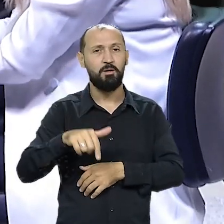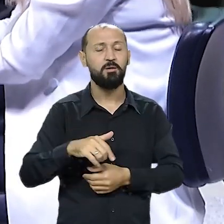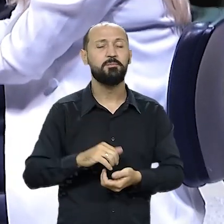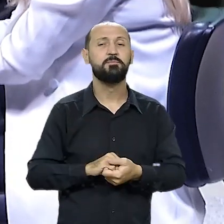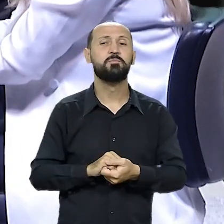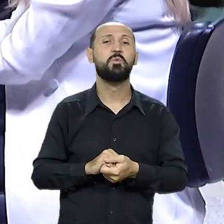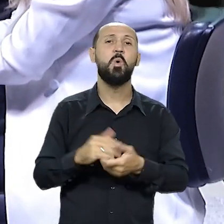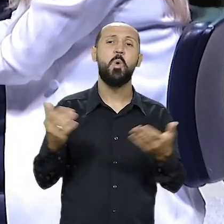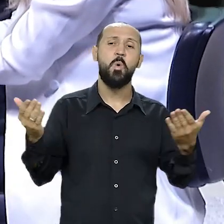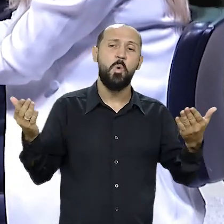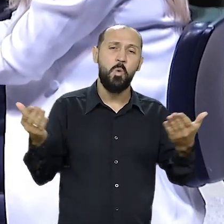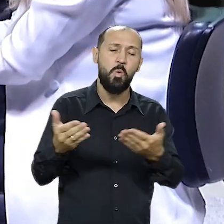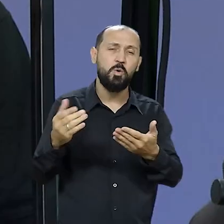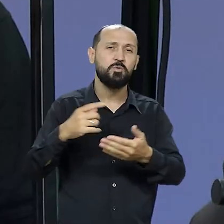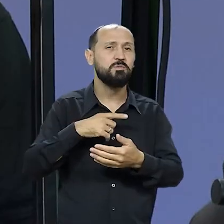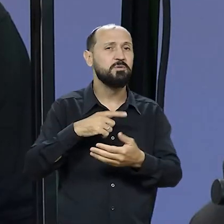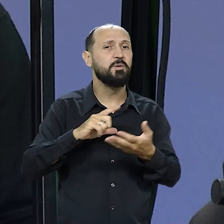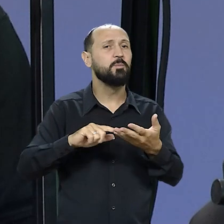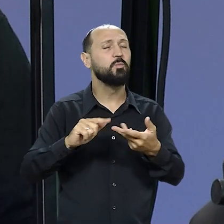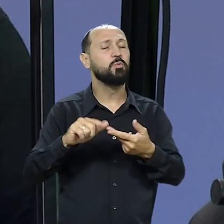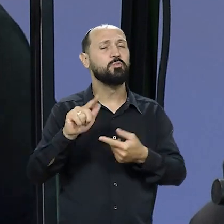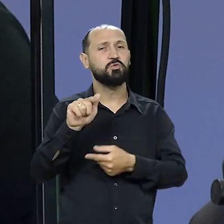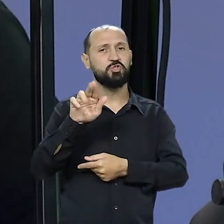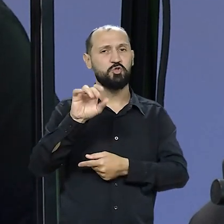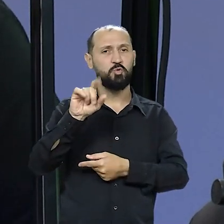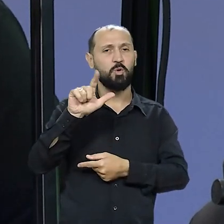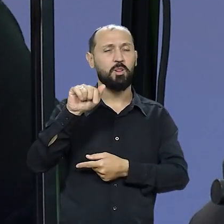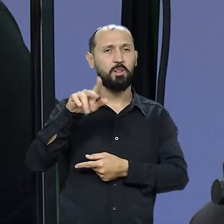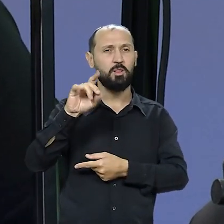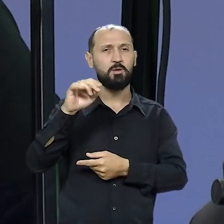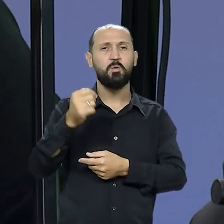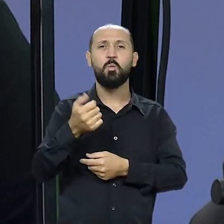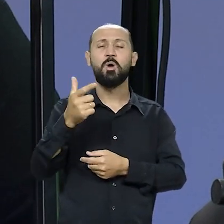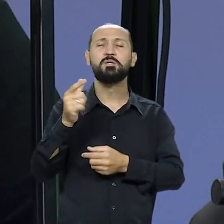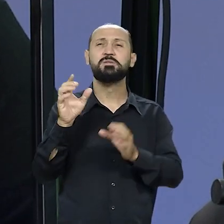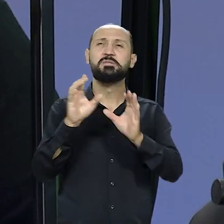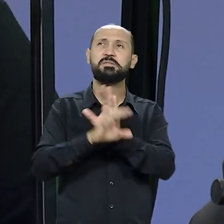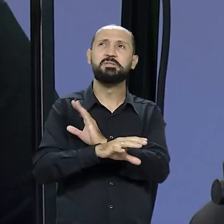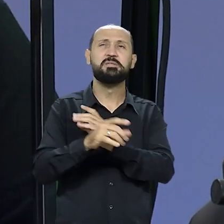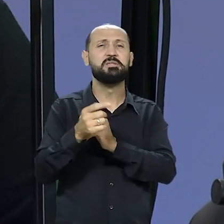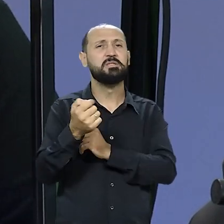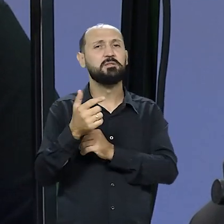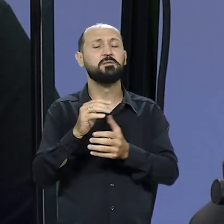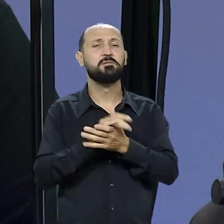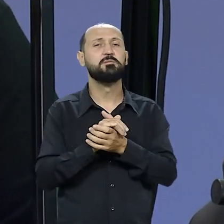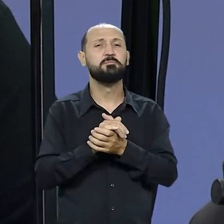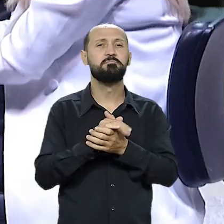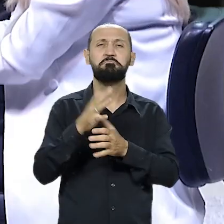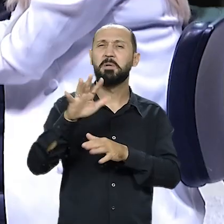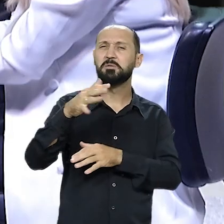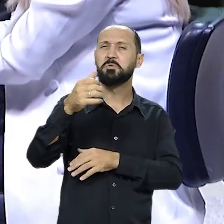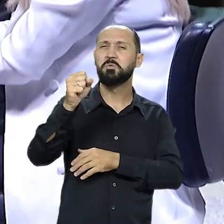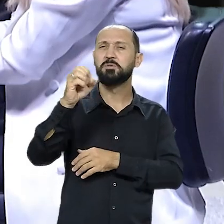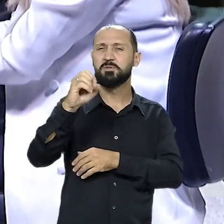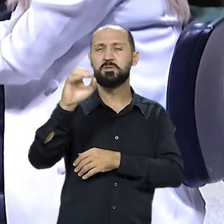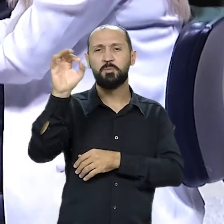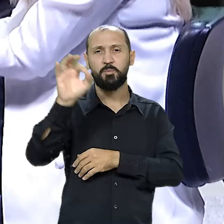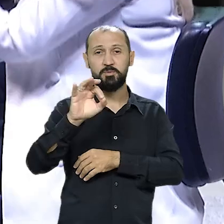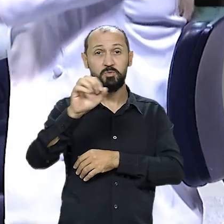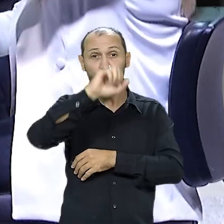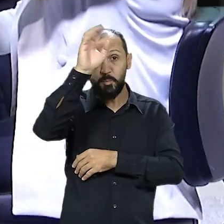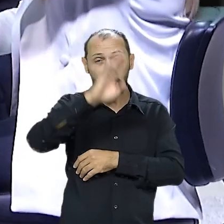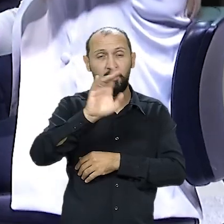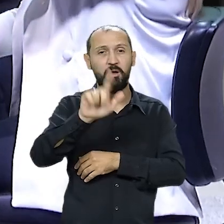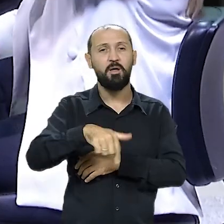Sul. Hoje, no Mato Grosso do Sul, temos bastante Girolando, que é quase toda a sua totalidade. E, assim, 80% do